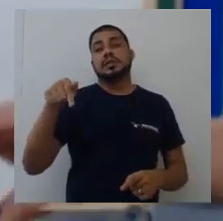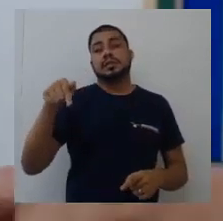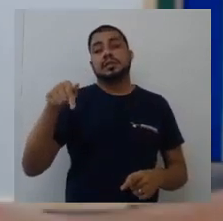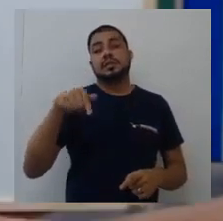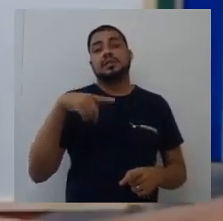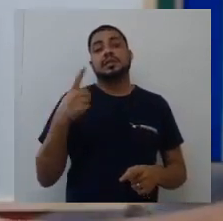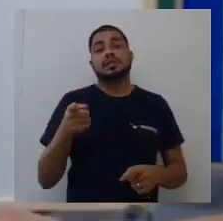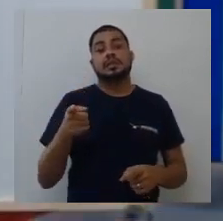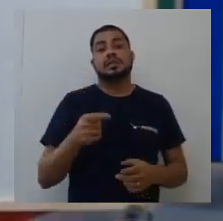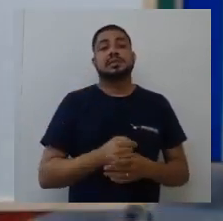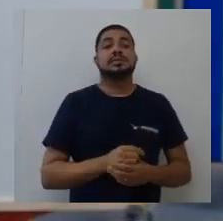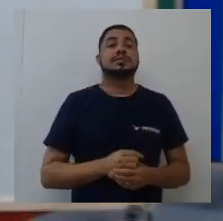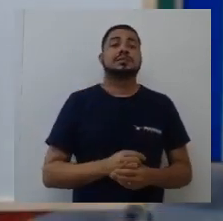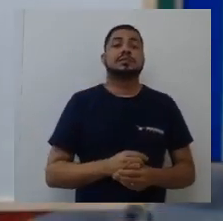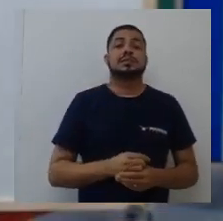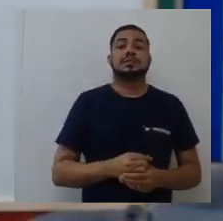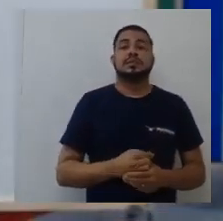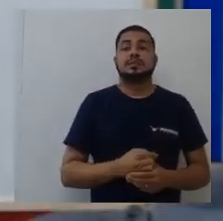forma,